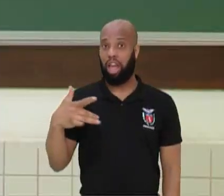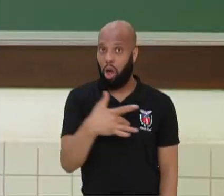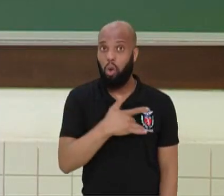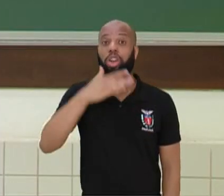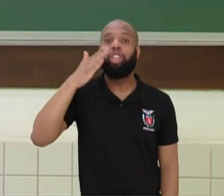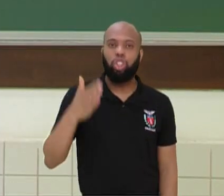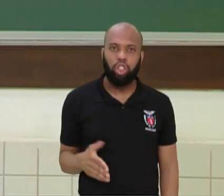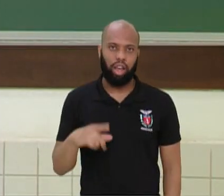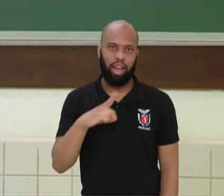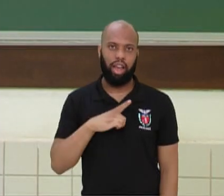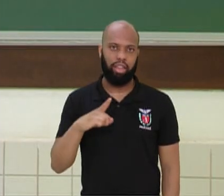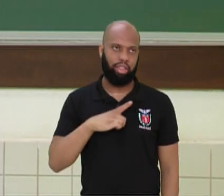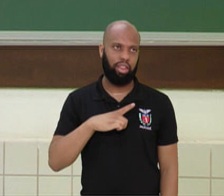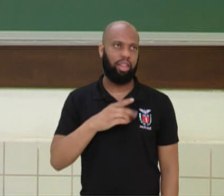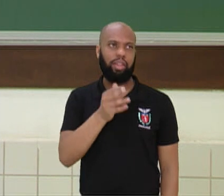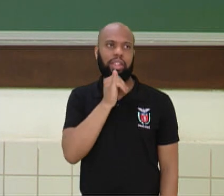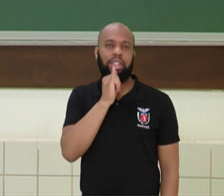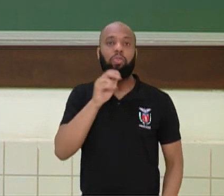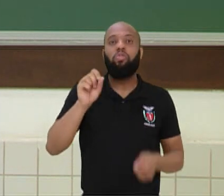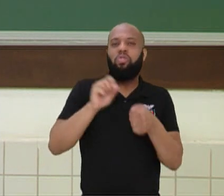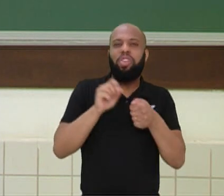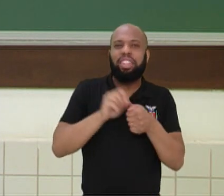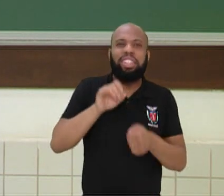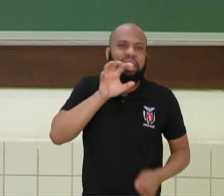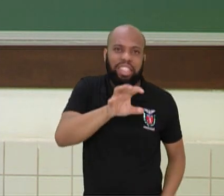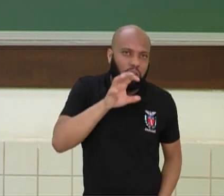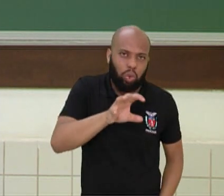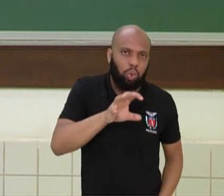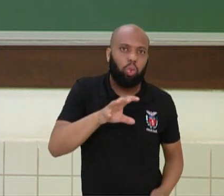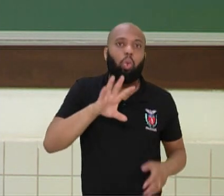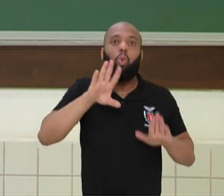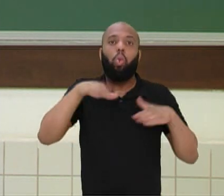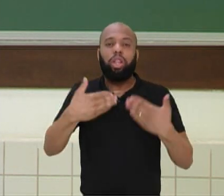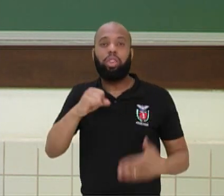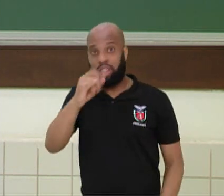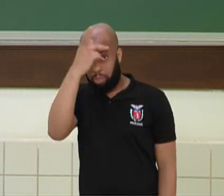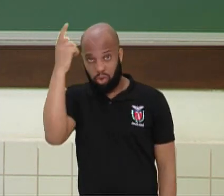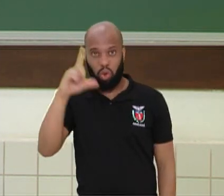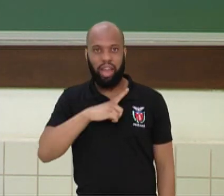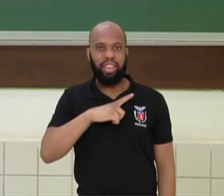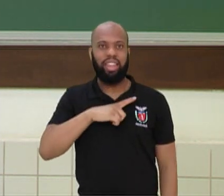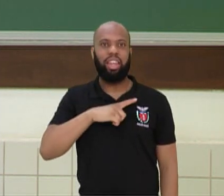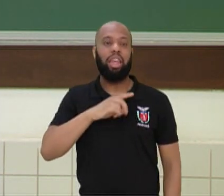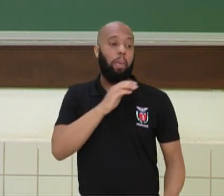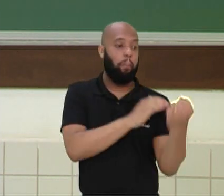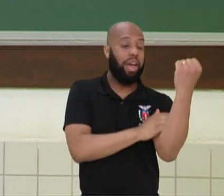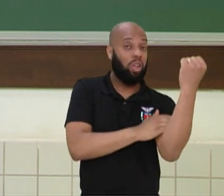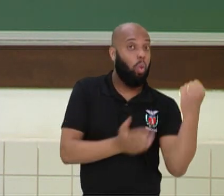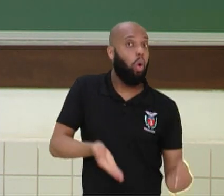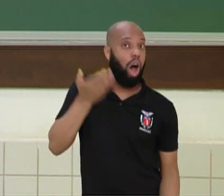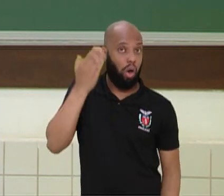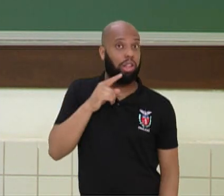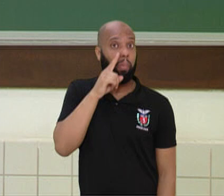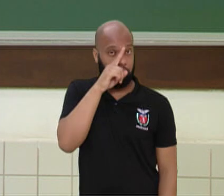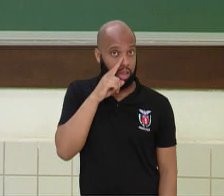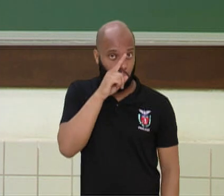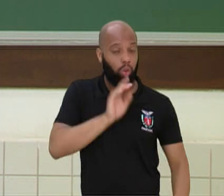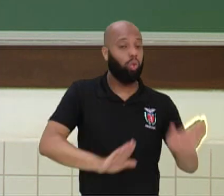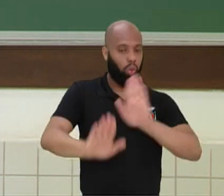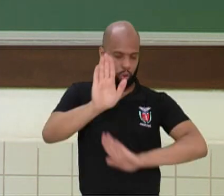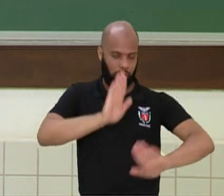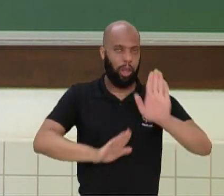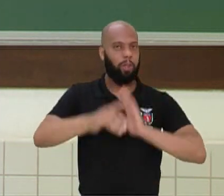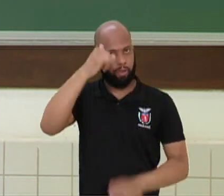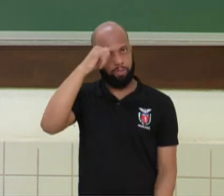deve considerar isso quando vai executar essa manobra, quanto mais uma pessoa que tenha hipertensão. Então, isso deve ser